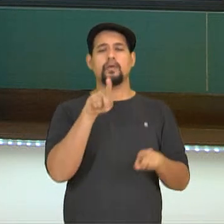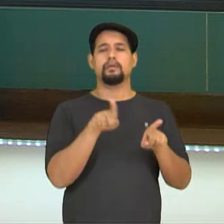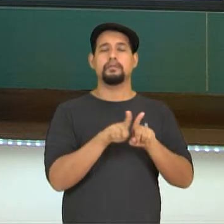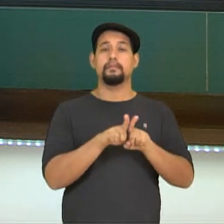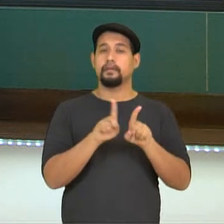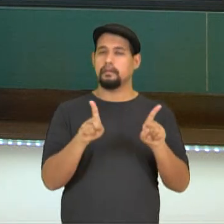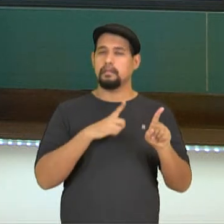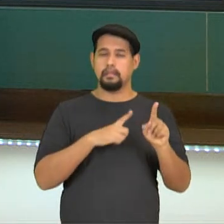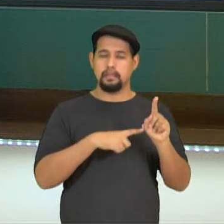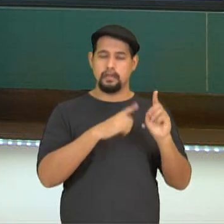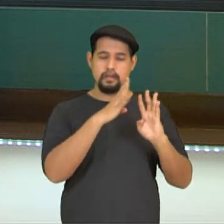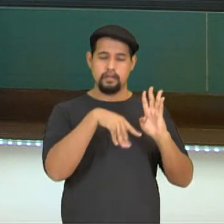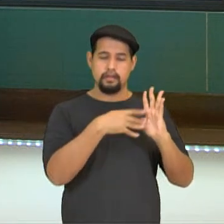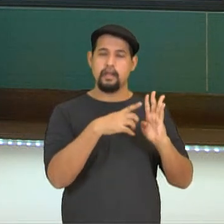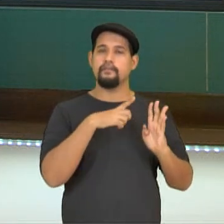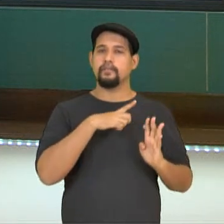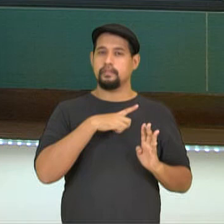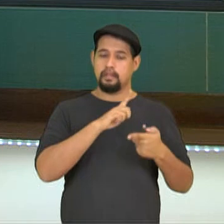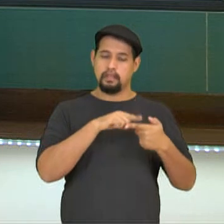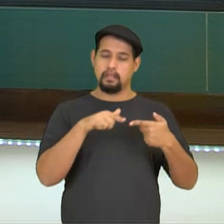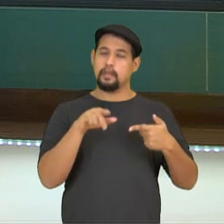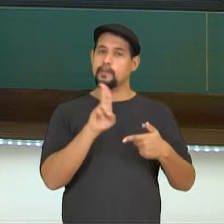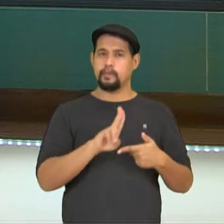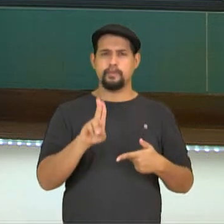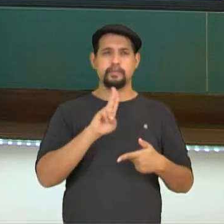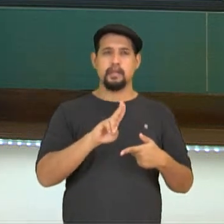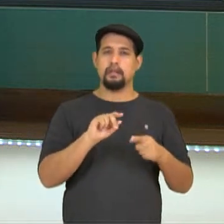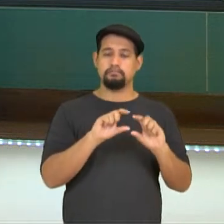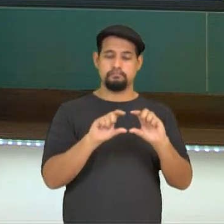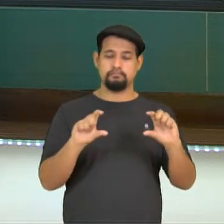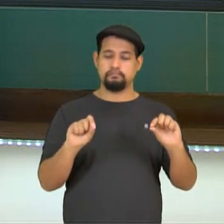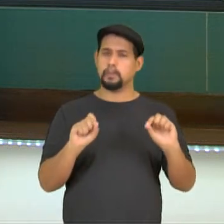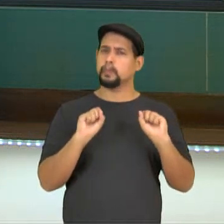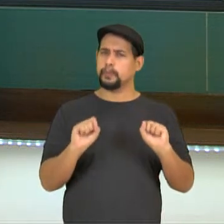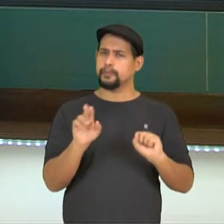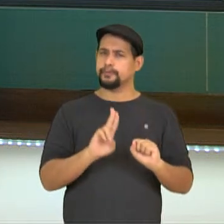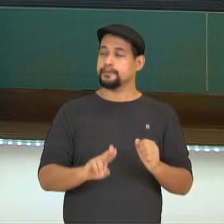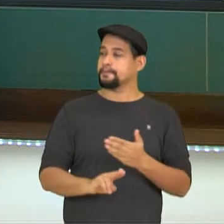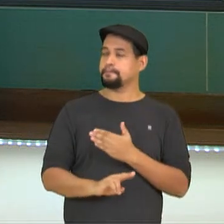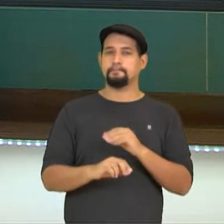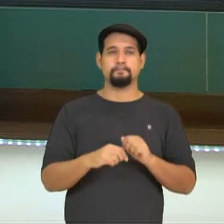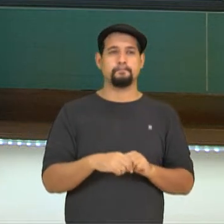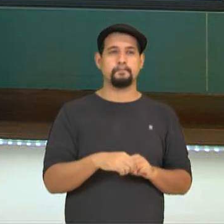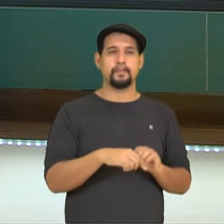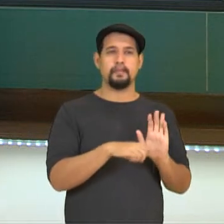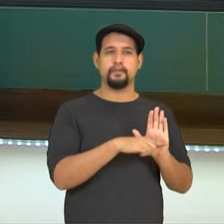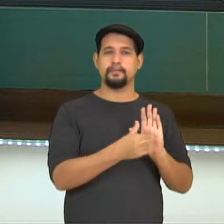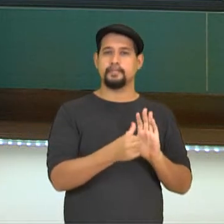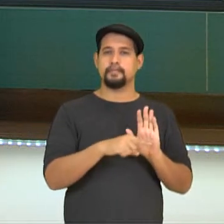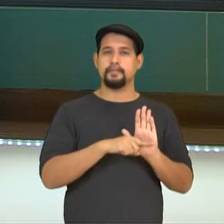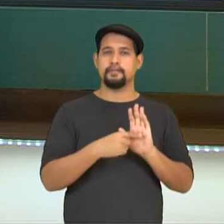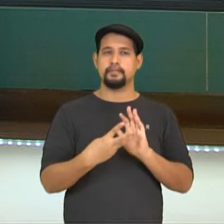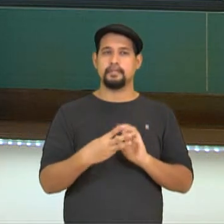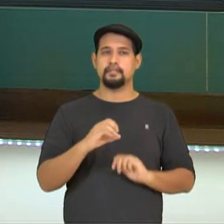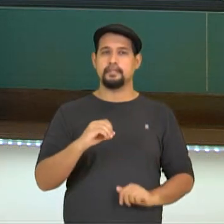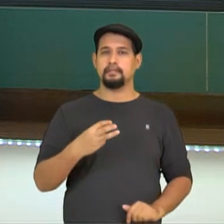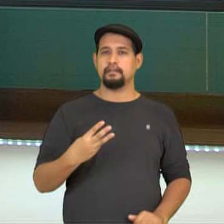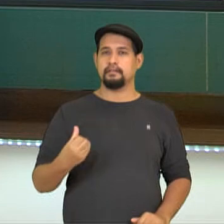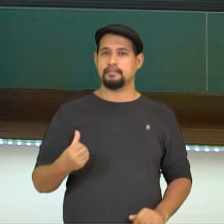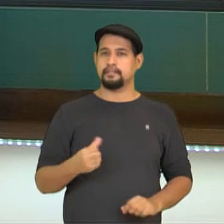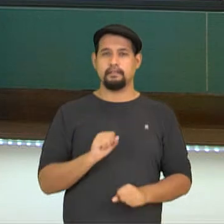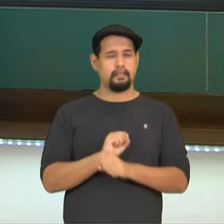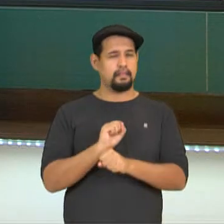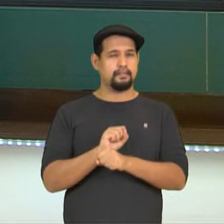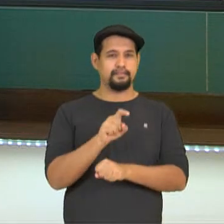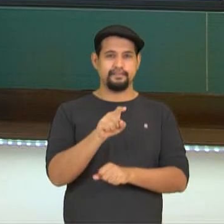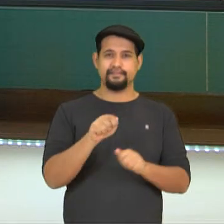no gráfico, beleza? Tem a dica para você utilizar aqui esses valores para x, menos 6, menos 3, 0, 3 e 6. Então um